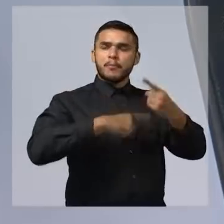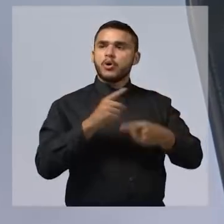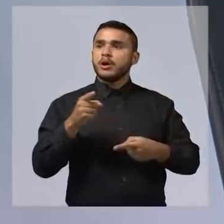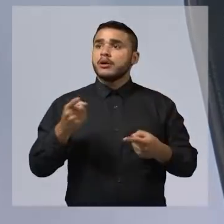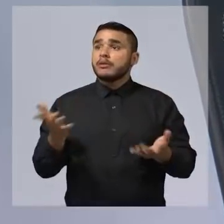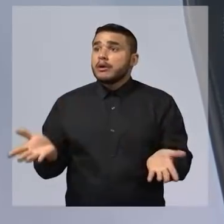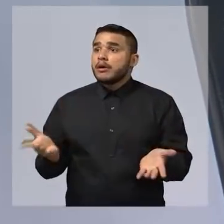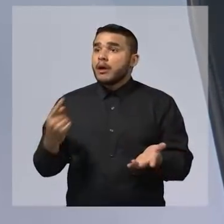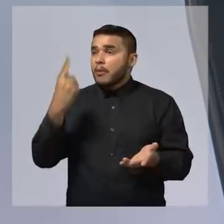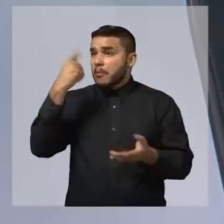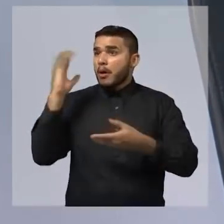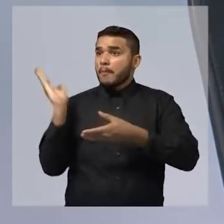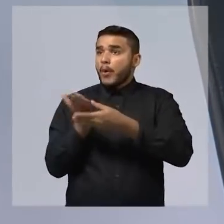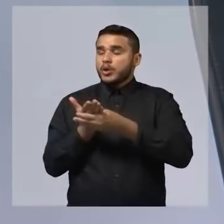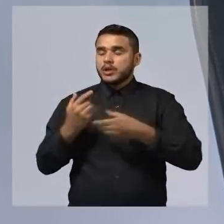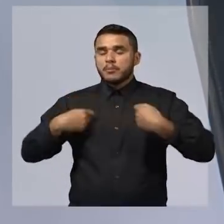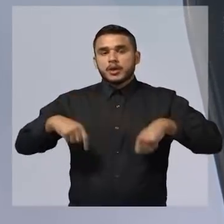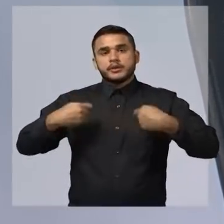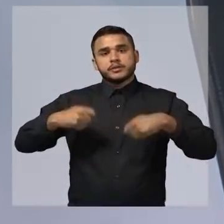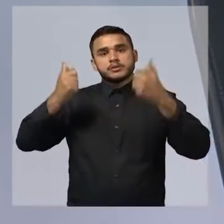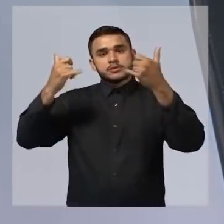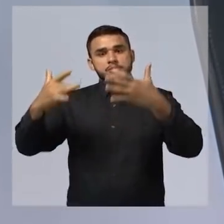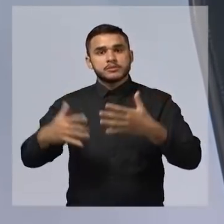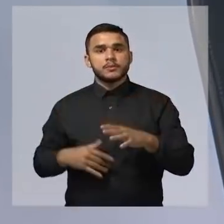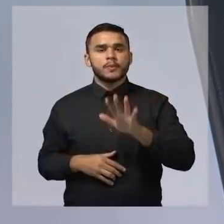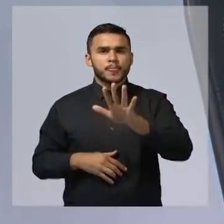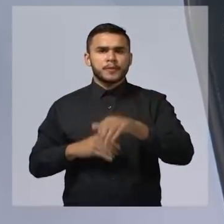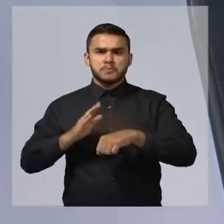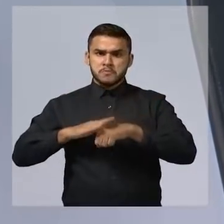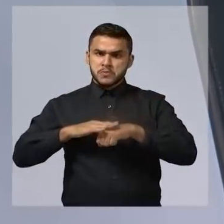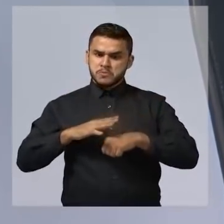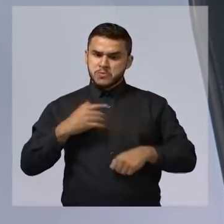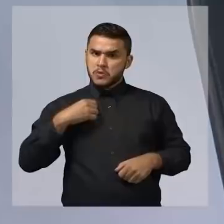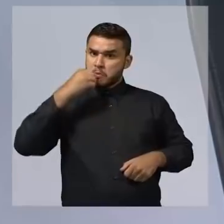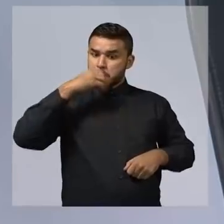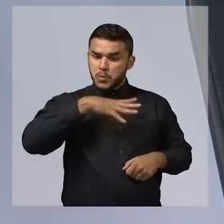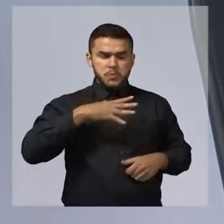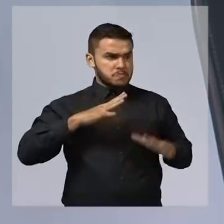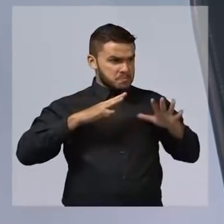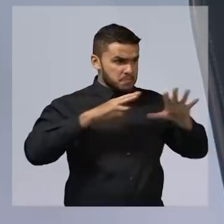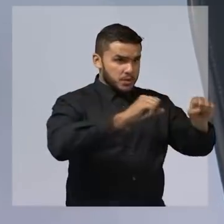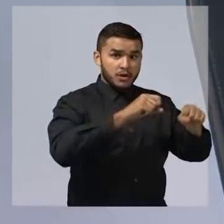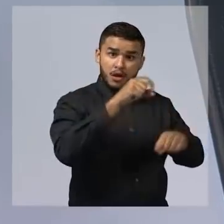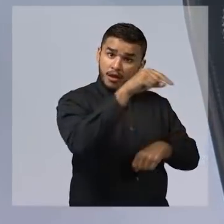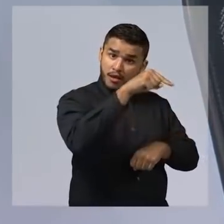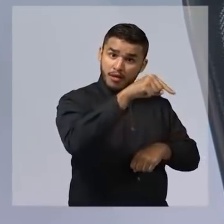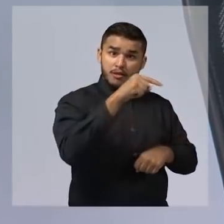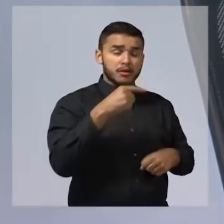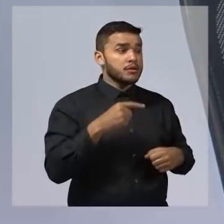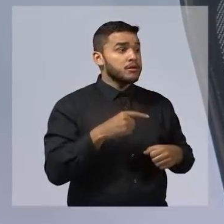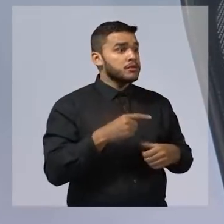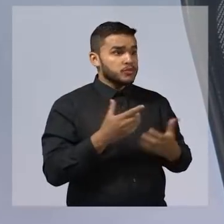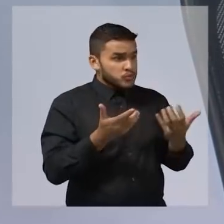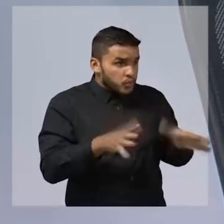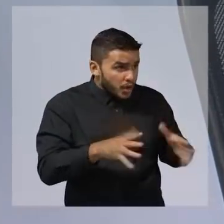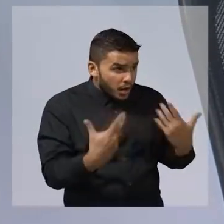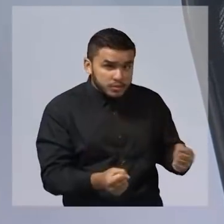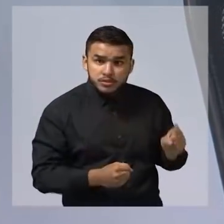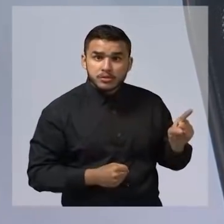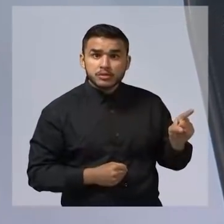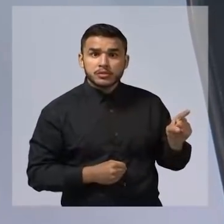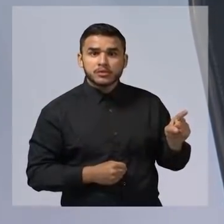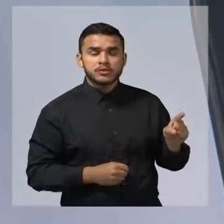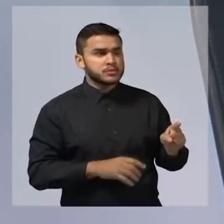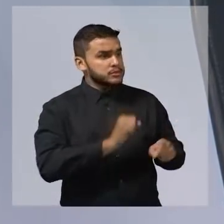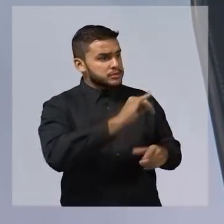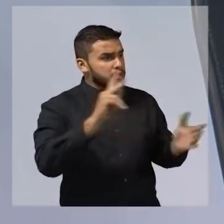se há uso da força, ele vai responder pela resistência, ele vai responder pela resistência, ele vai ter o atendimento médico